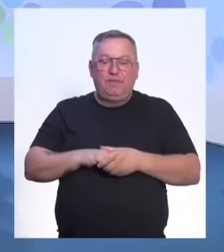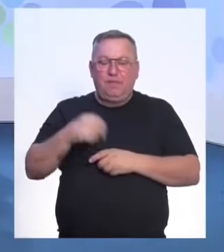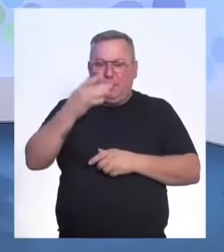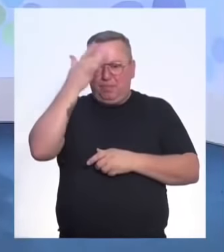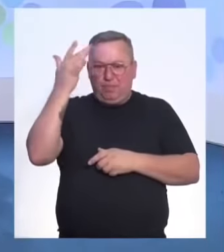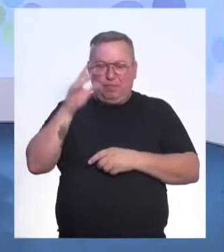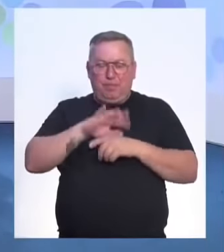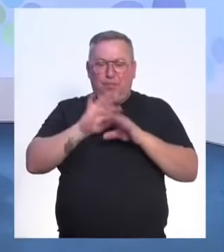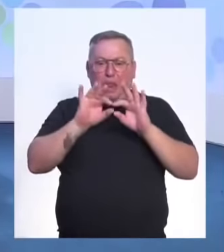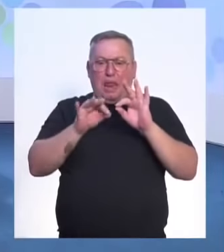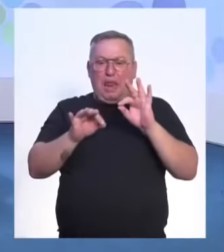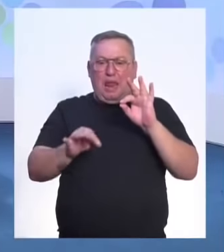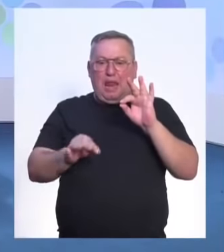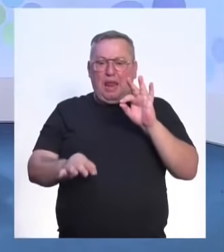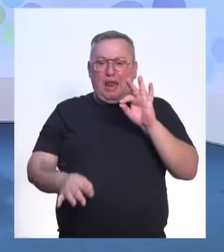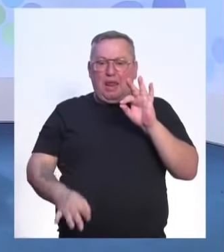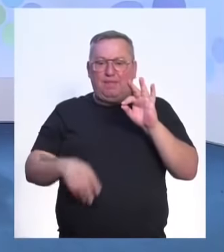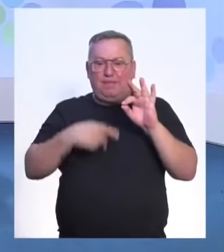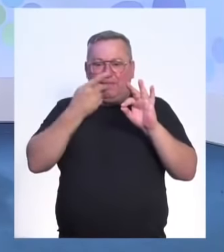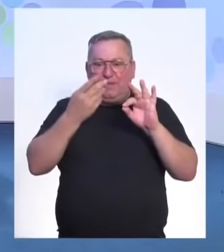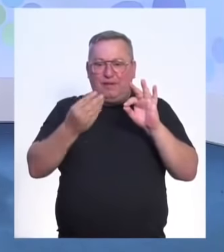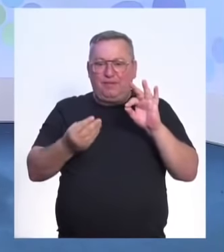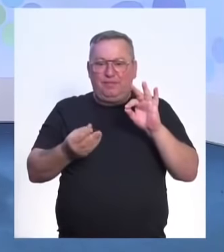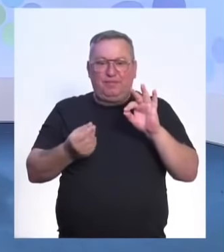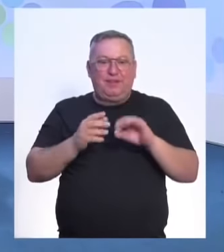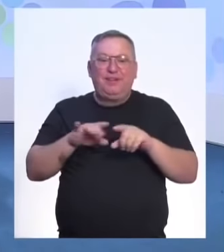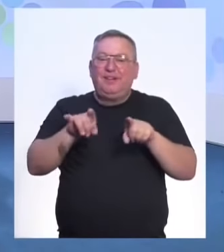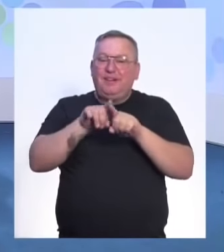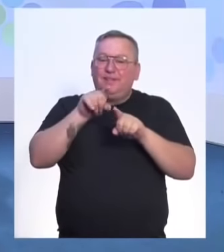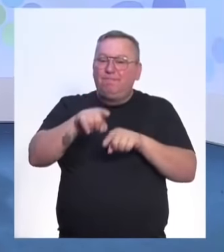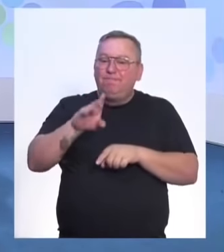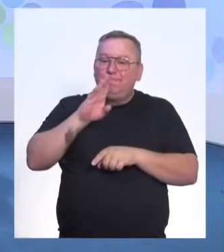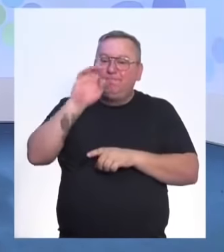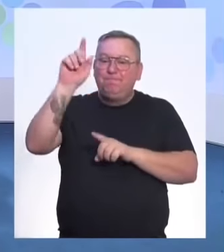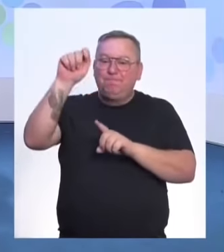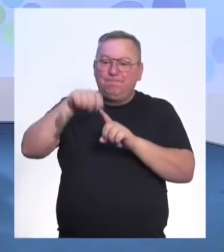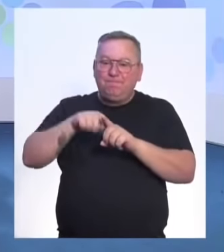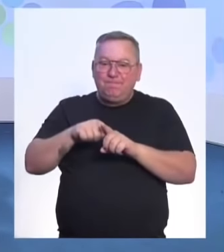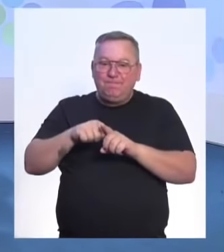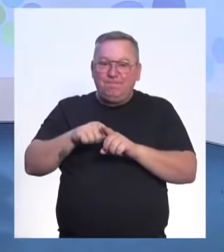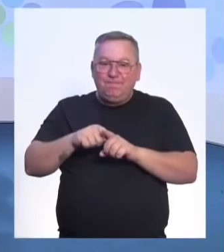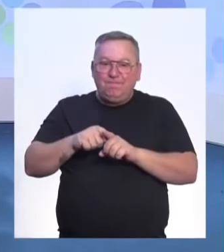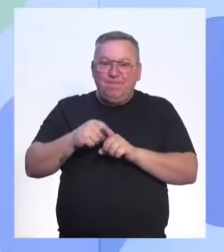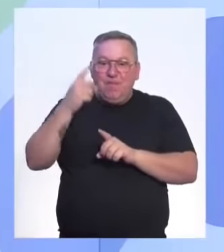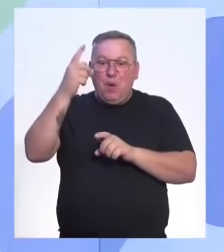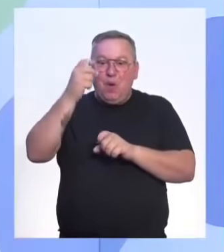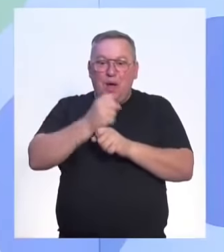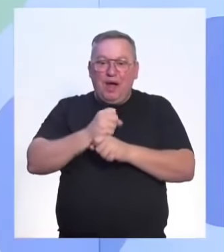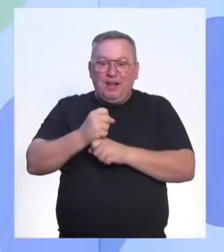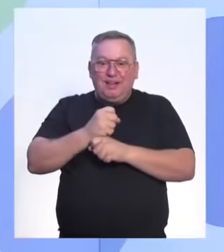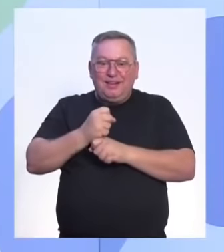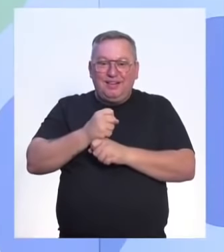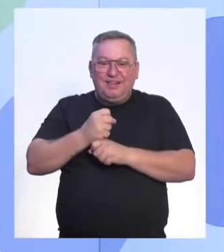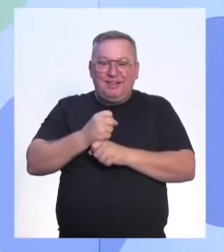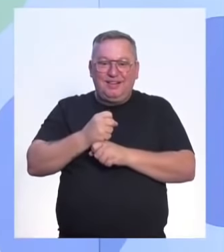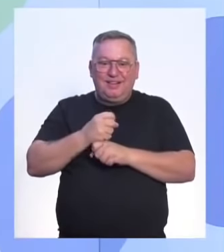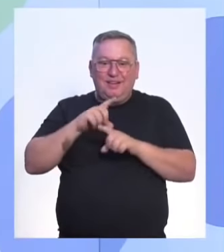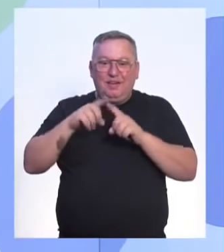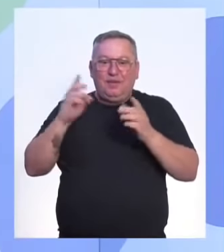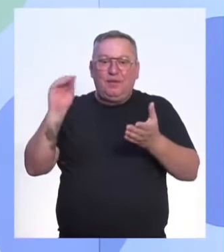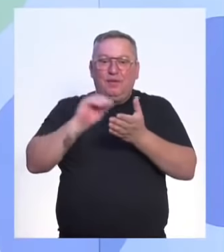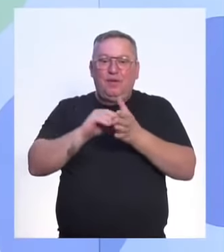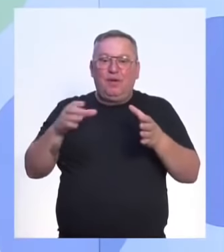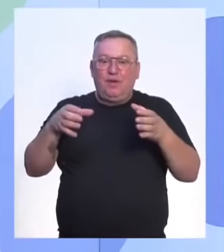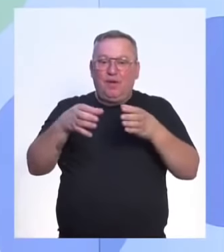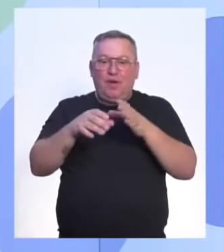Não para de falar, aí você, como é que se fala? Silencia por um mês, silencia Ixi, por um ano. A primeira ano. Coisa, quando me coloca no grupo, a